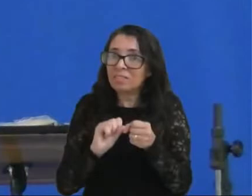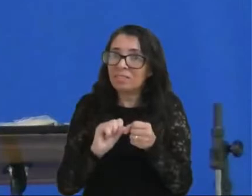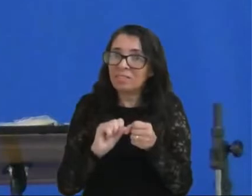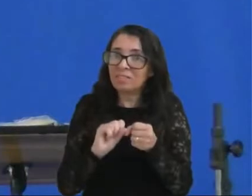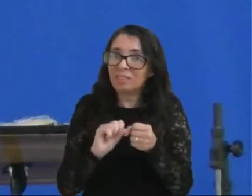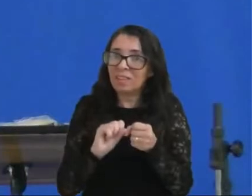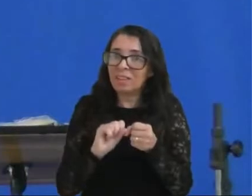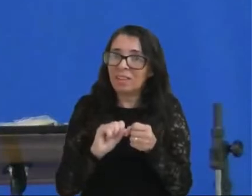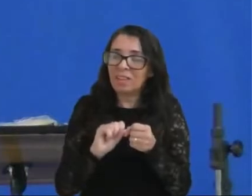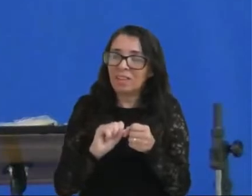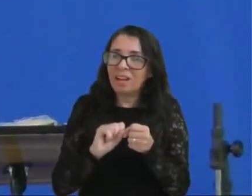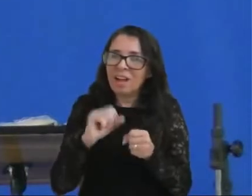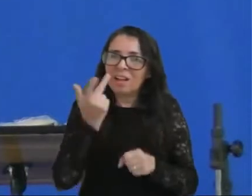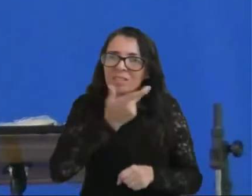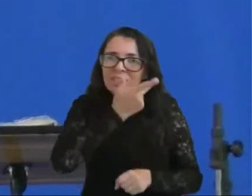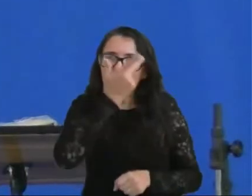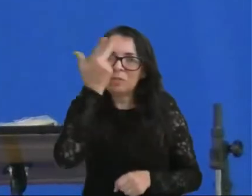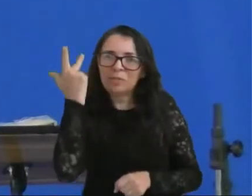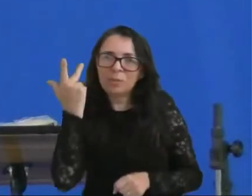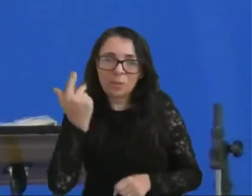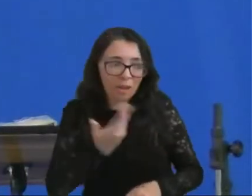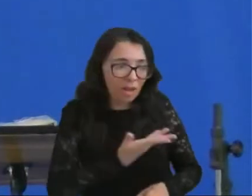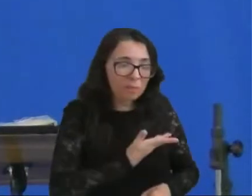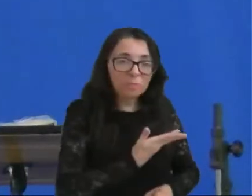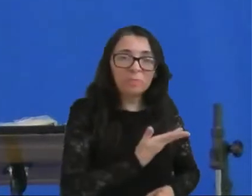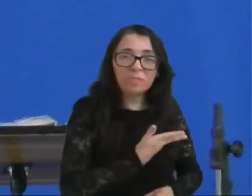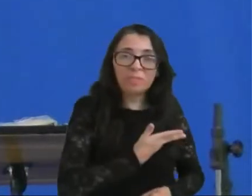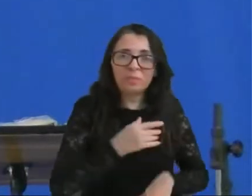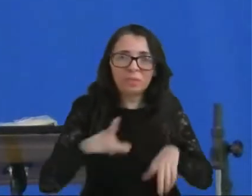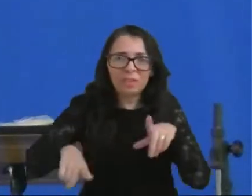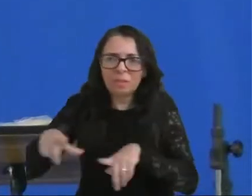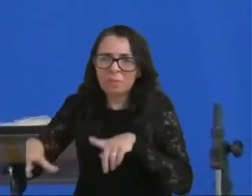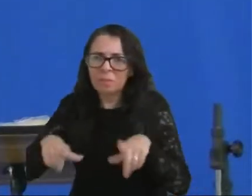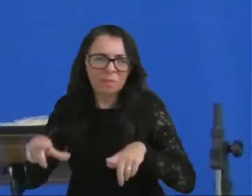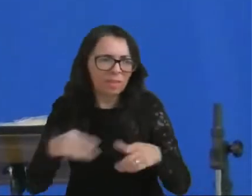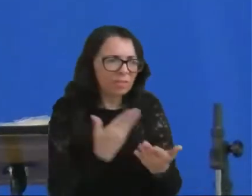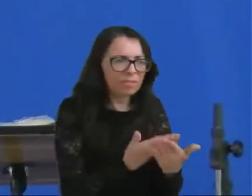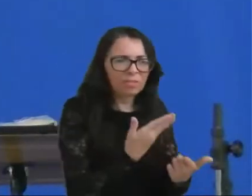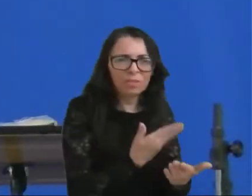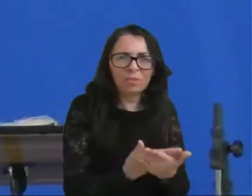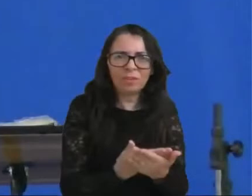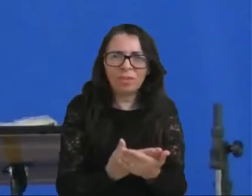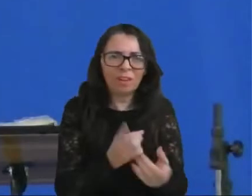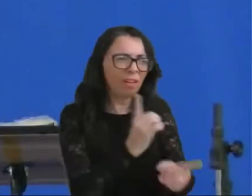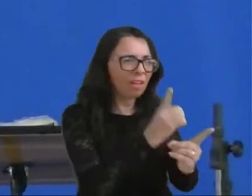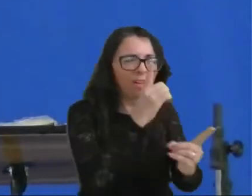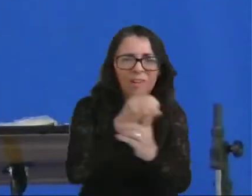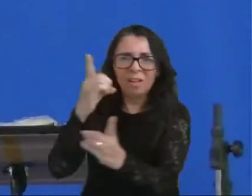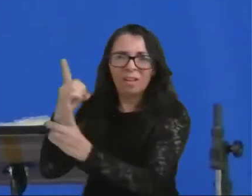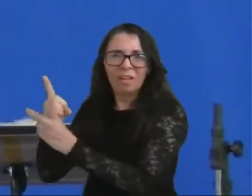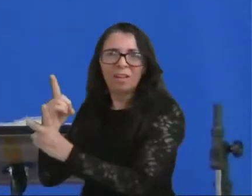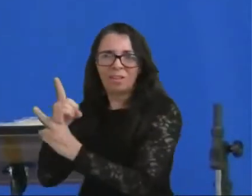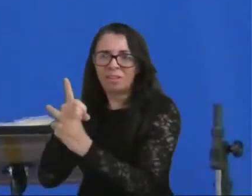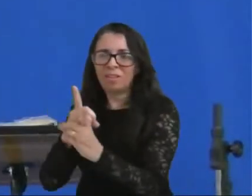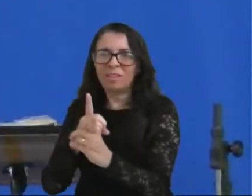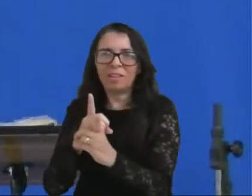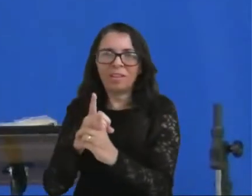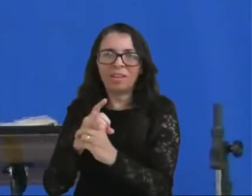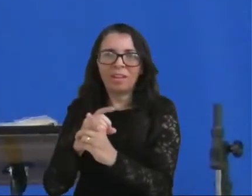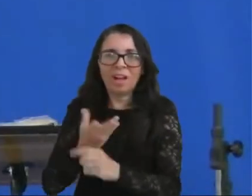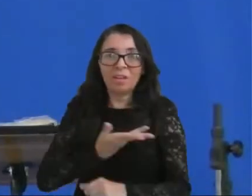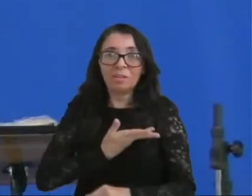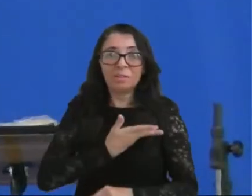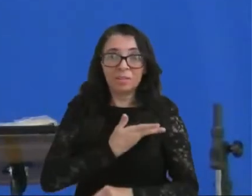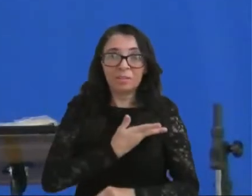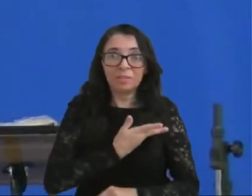frequência participarão da igreja. Talvez muitos irmãos nós não veremos aqui na igreja, porque estão esperando as